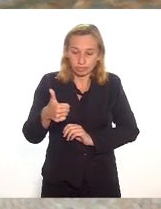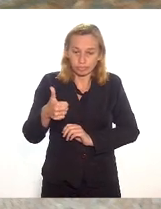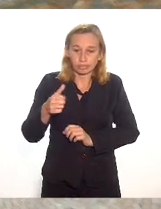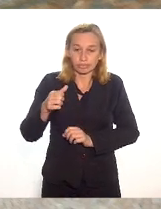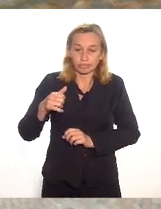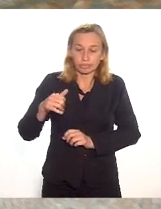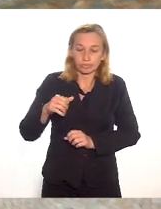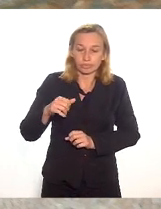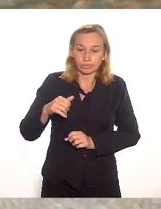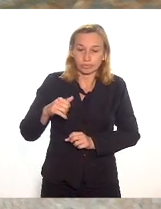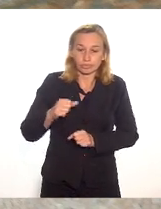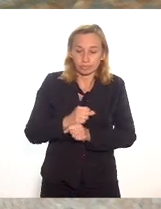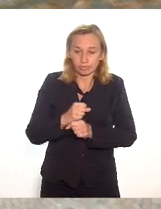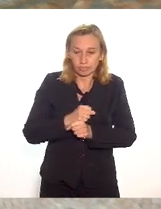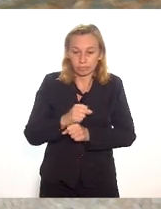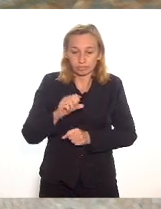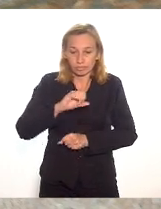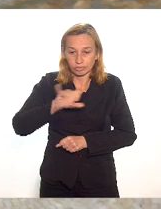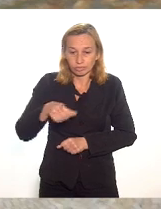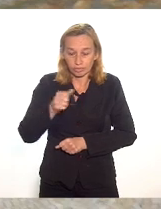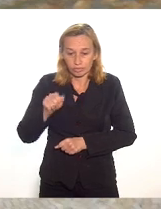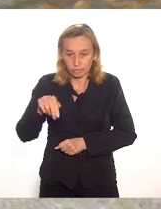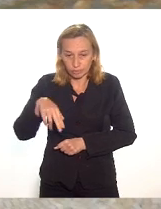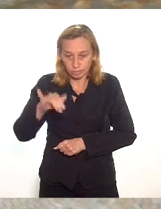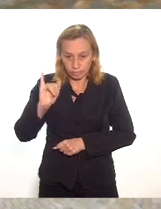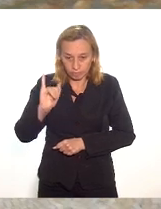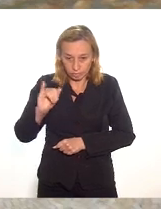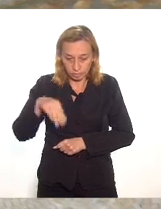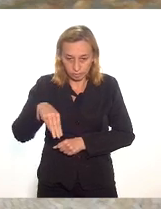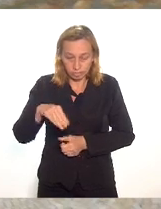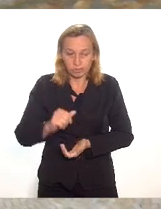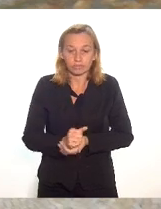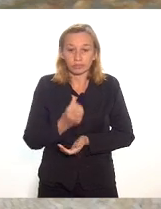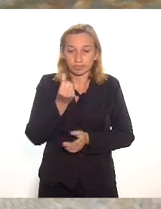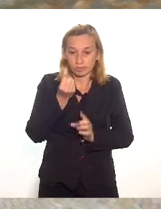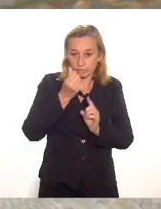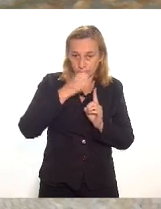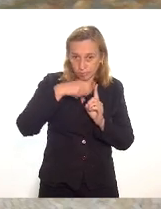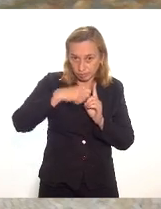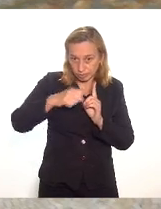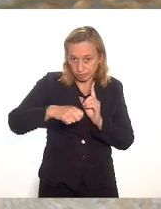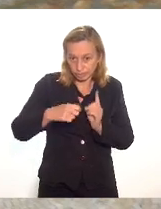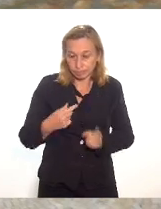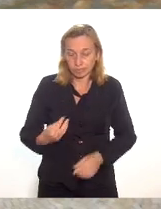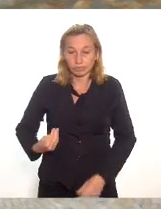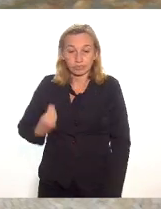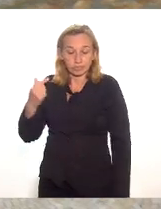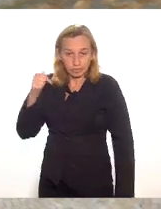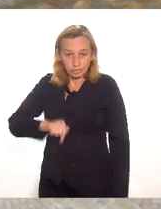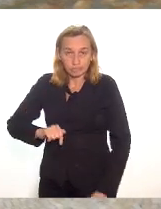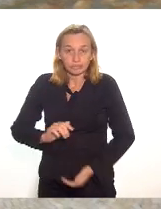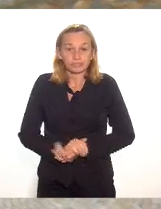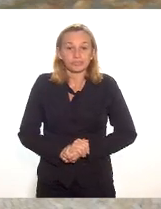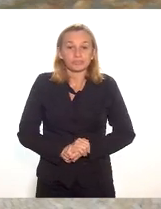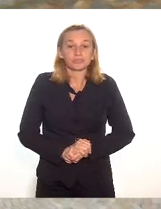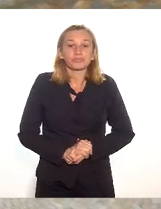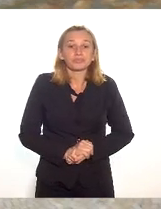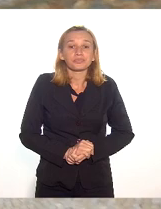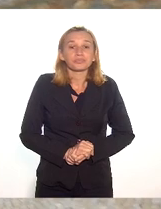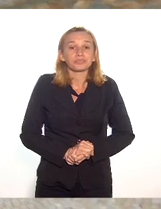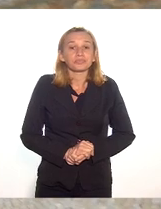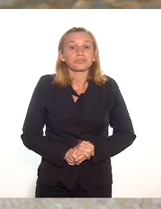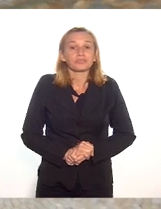Duque Estrada, dizer que nesses 6 meses que eu estou aqui, eu